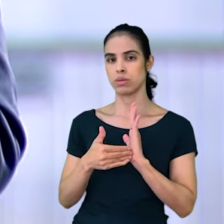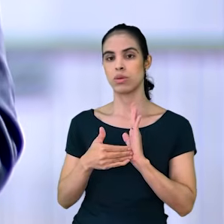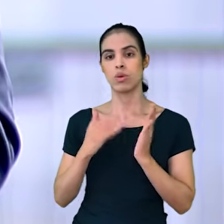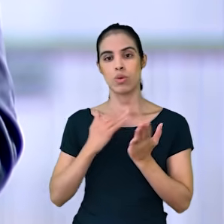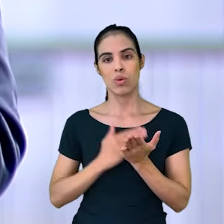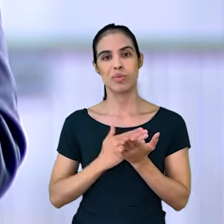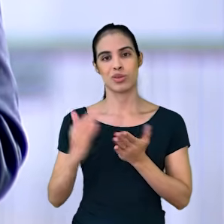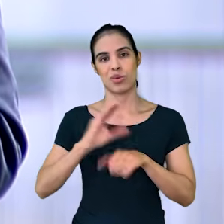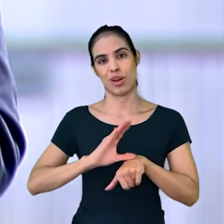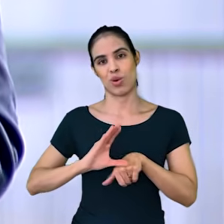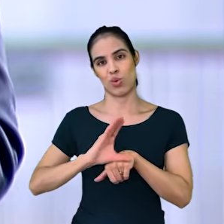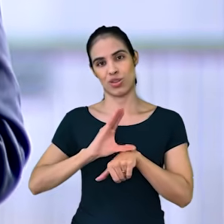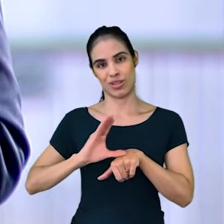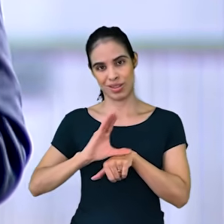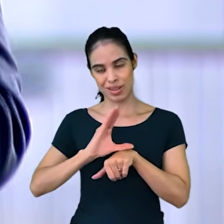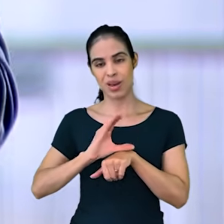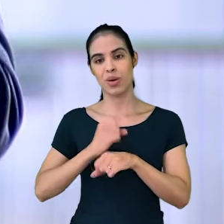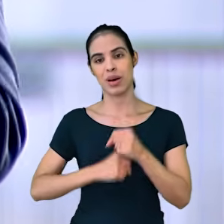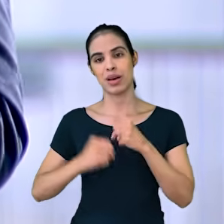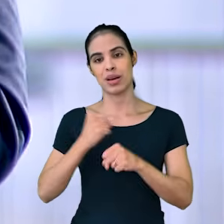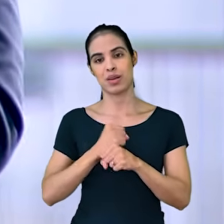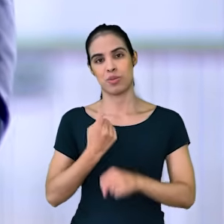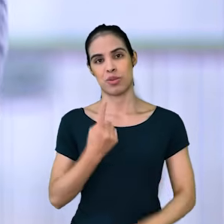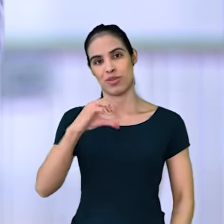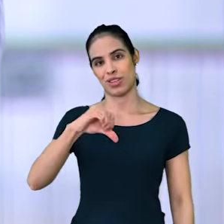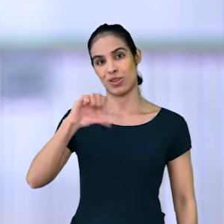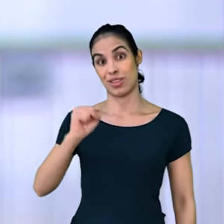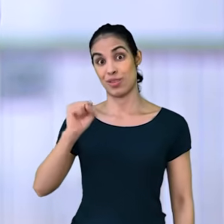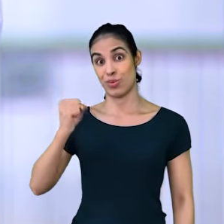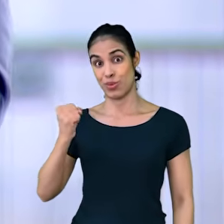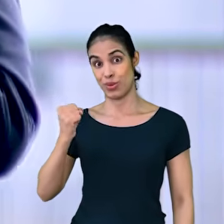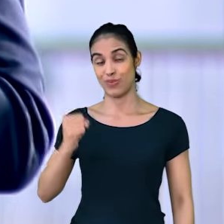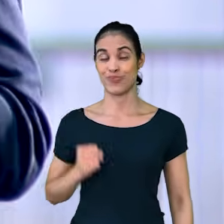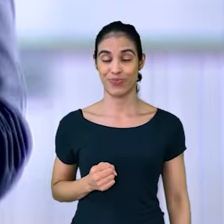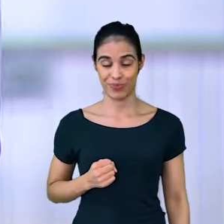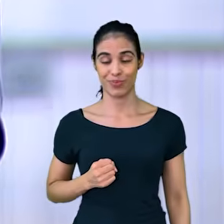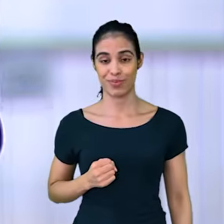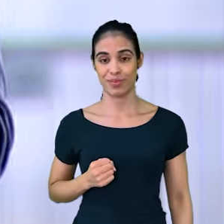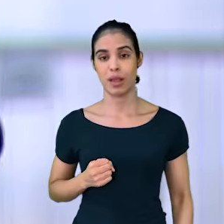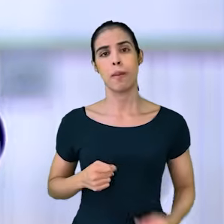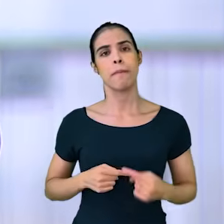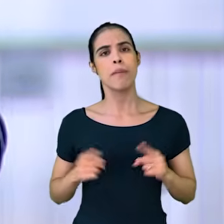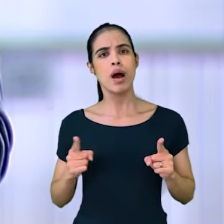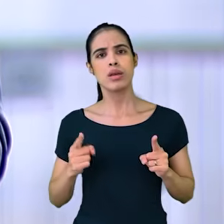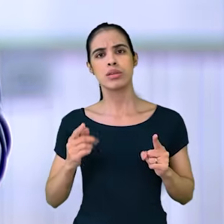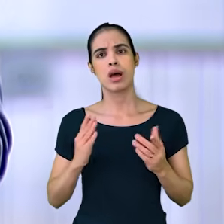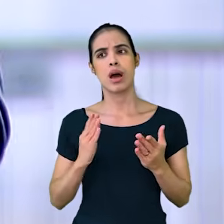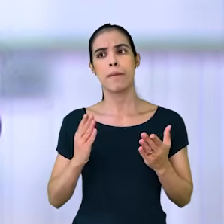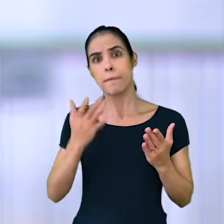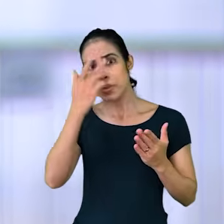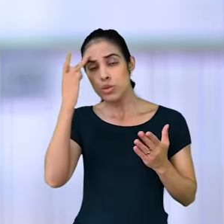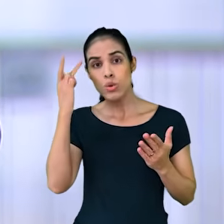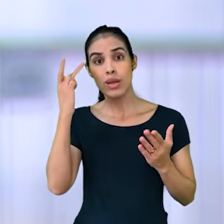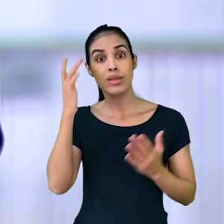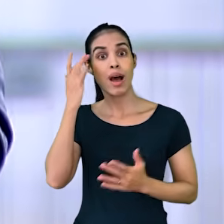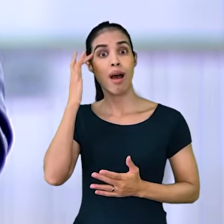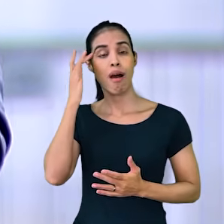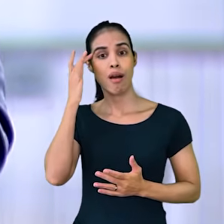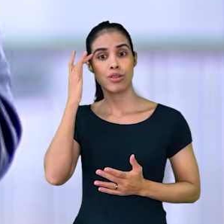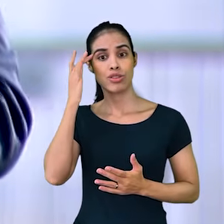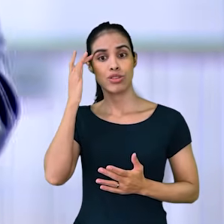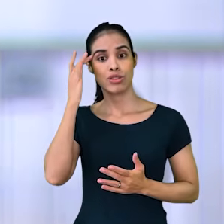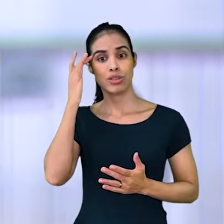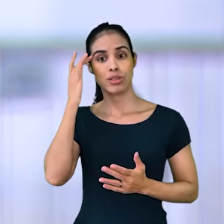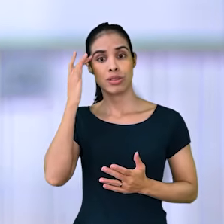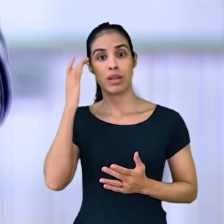valer a partir da Constituição Federal de 1988. Mas muita gente acha que o valor deve ser